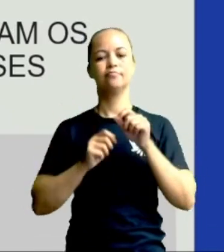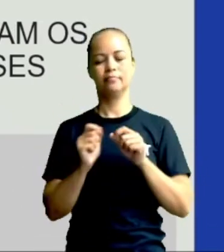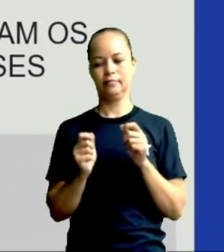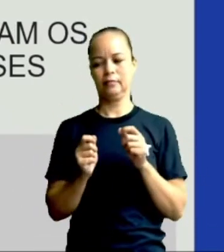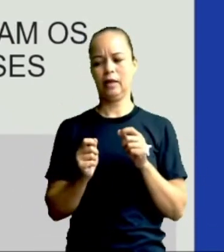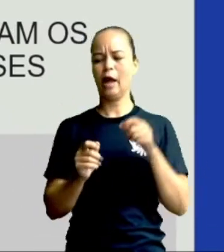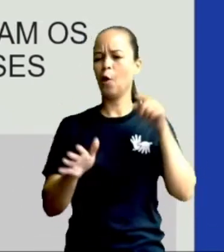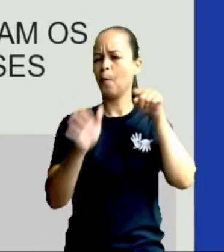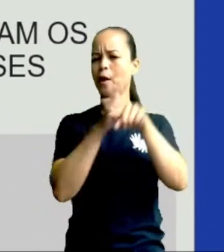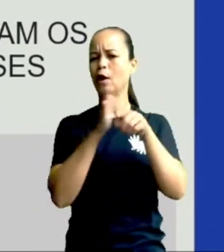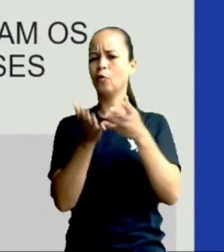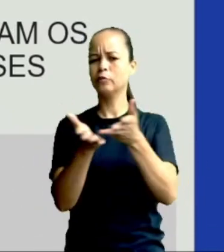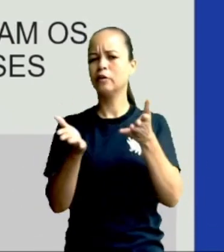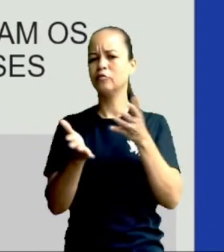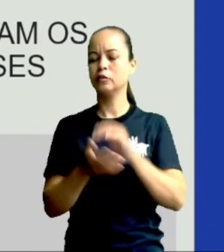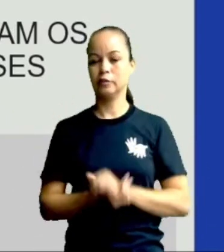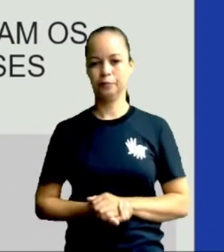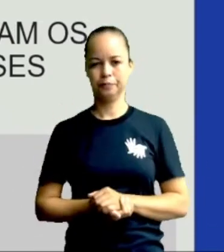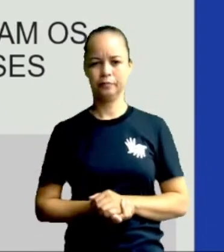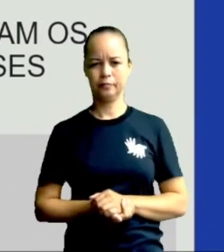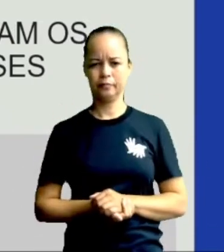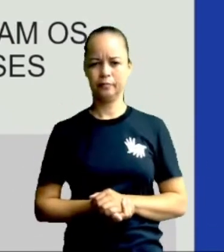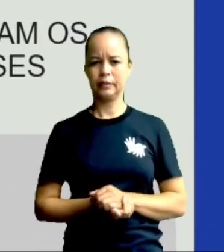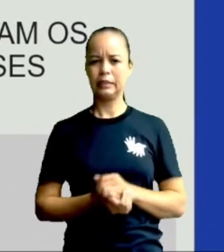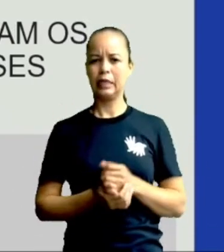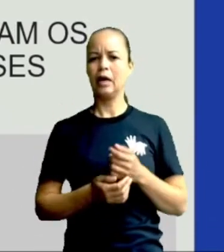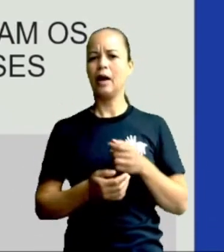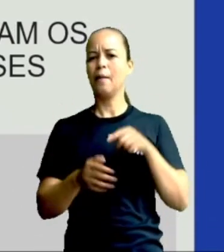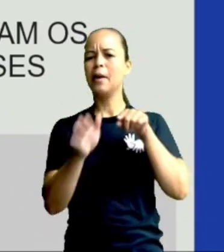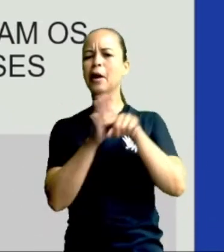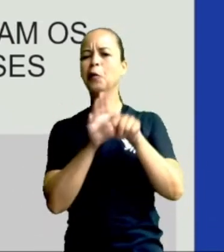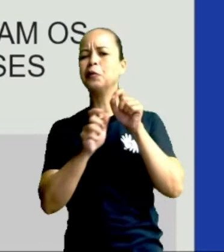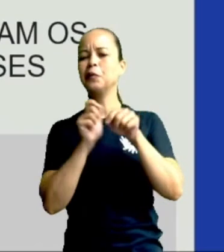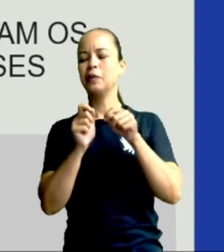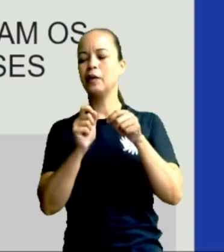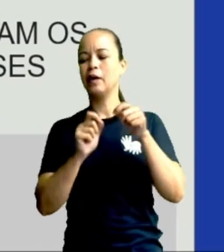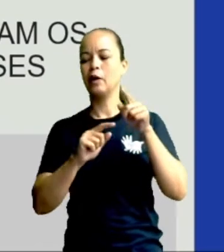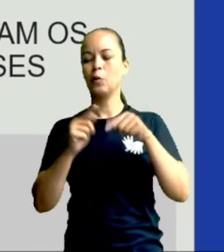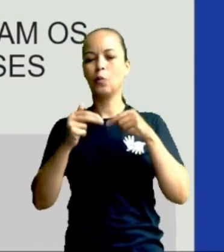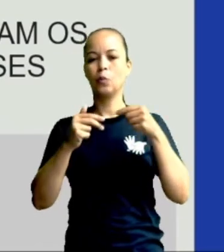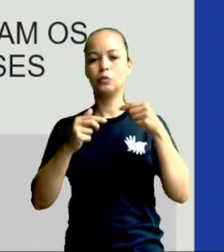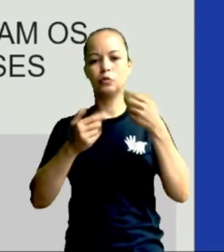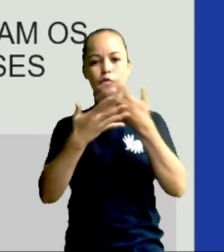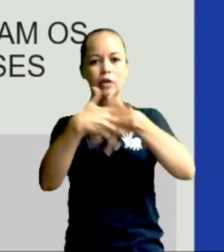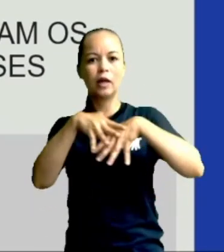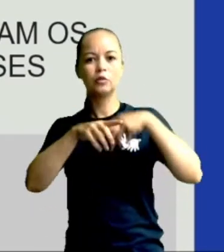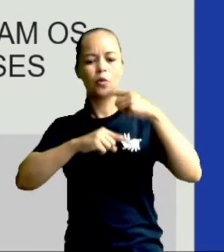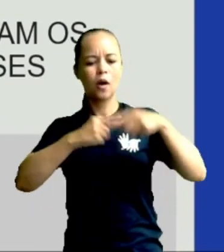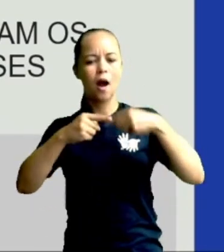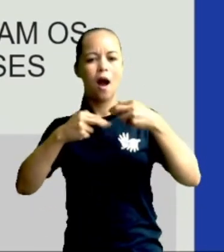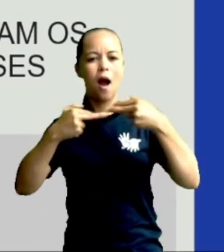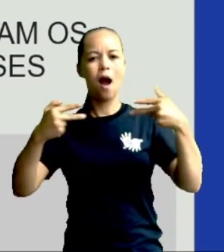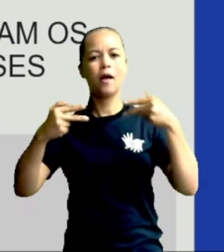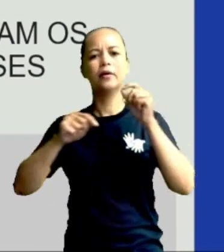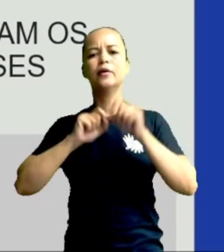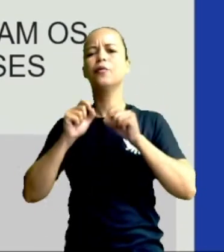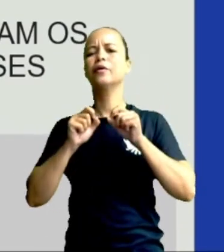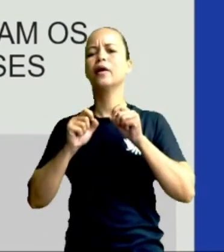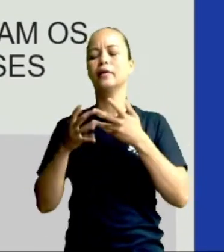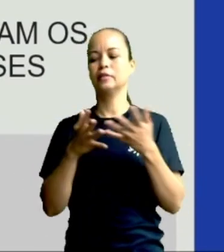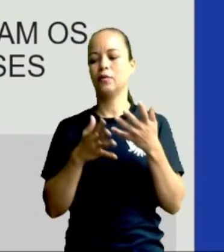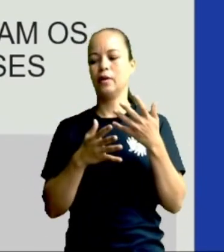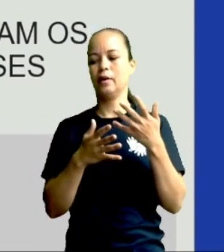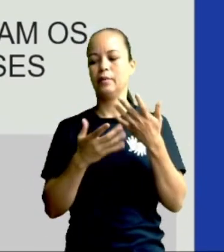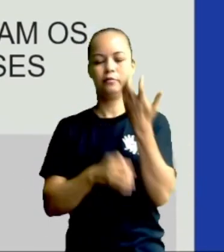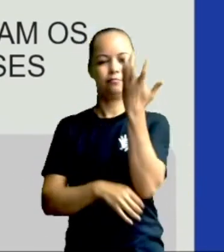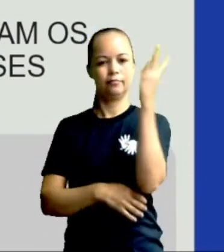para vocês. O que são recursos naturais? Letra A. São elementos da natureza que utilizamos